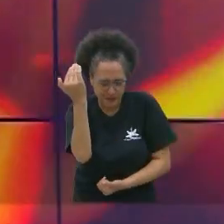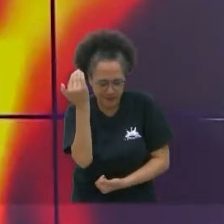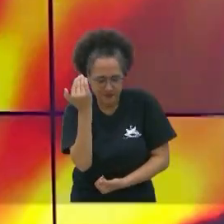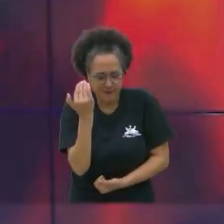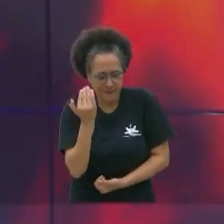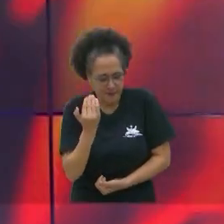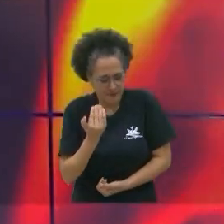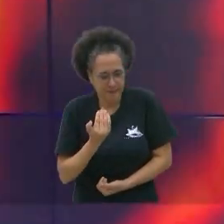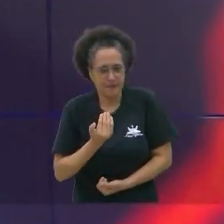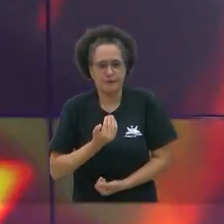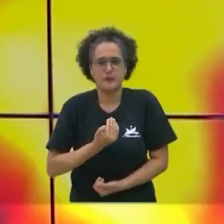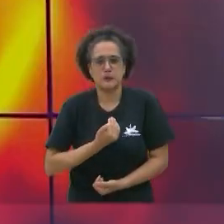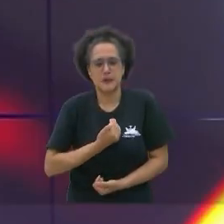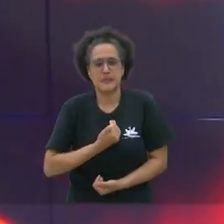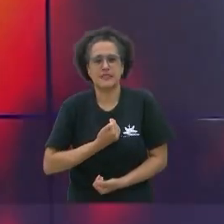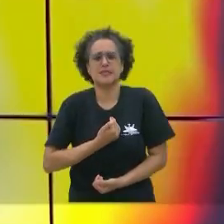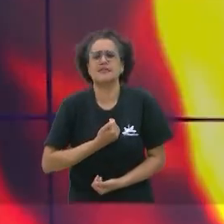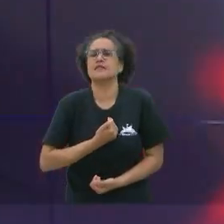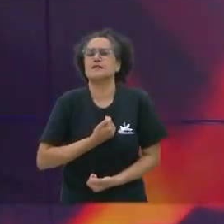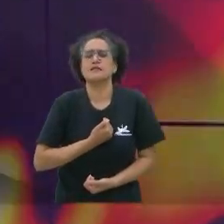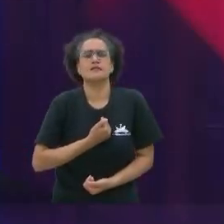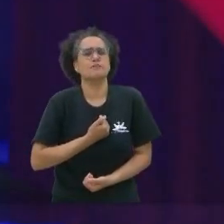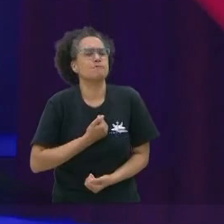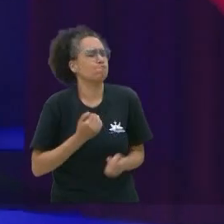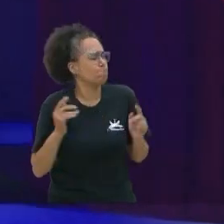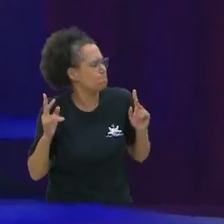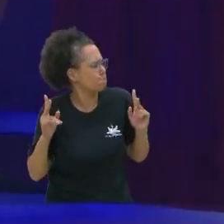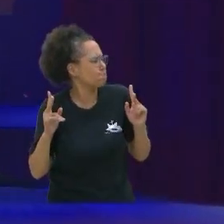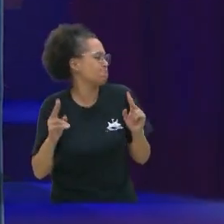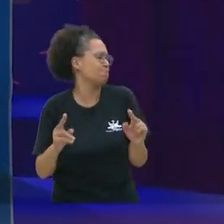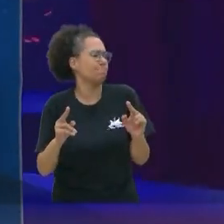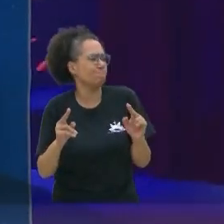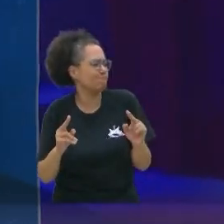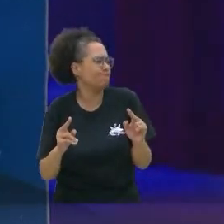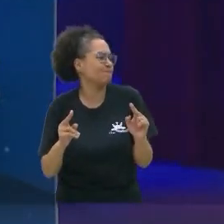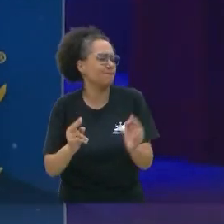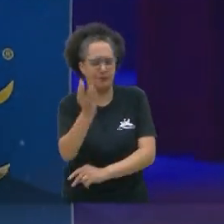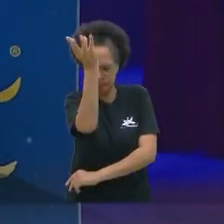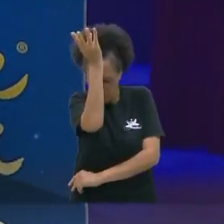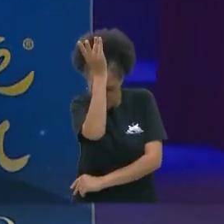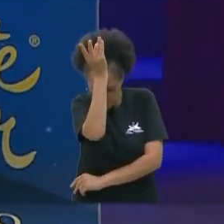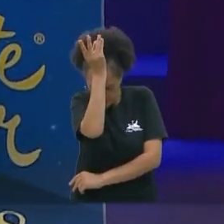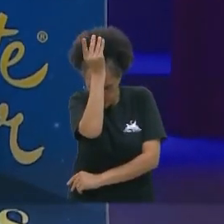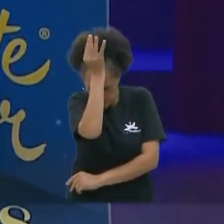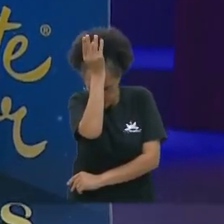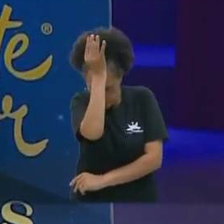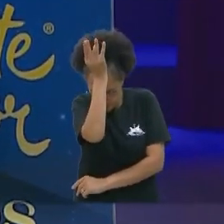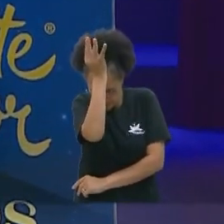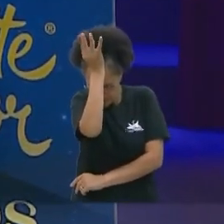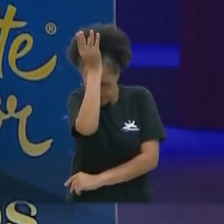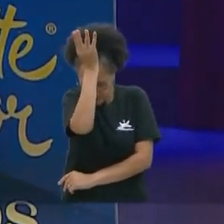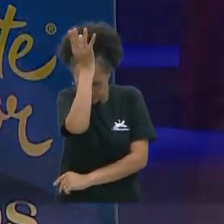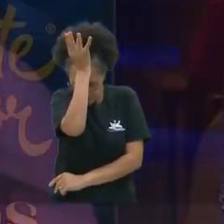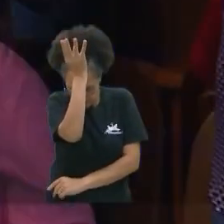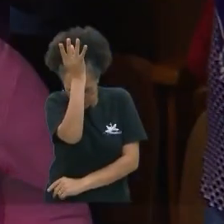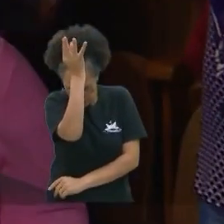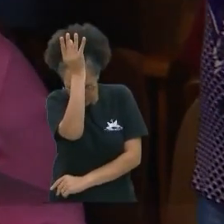como fogo, vem como em Pentecostes, vem como em